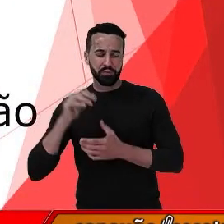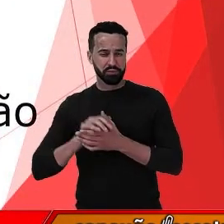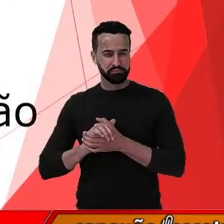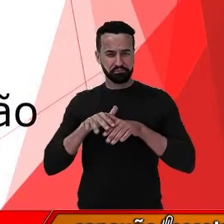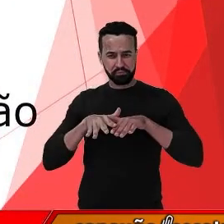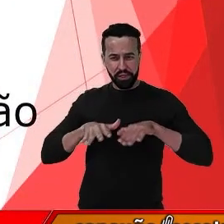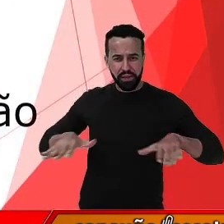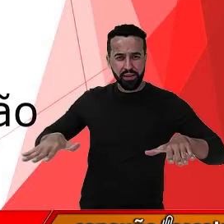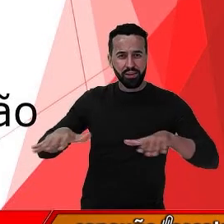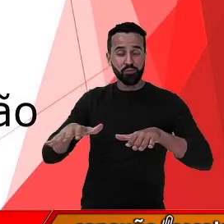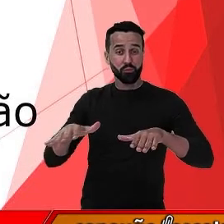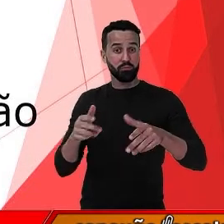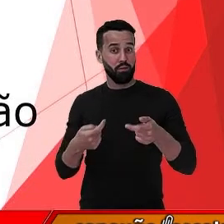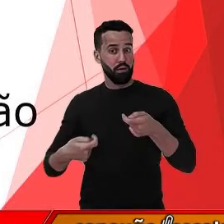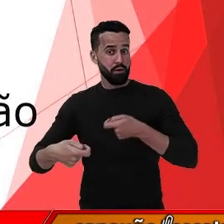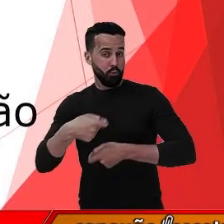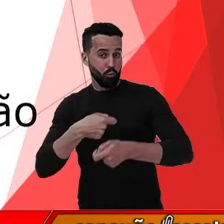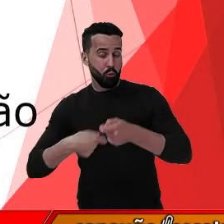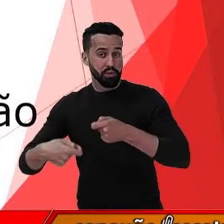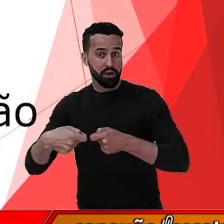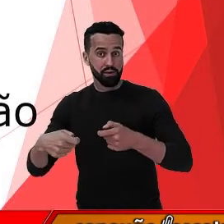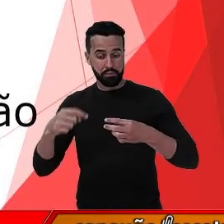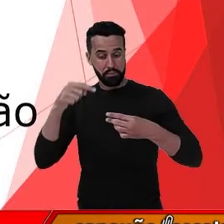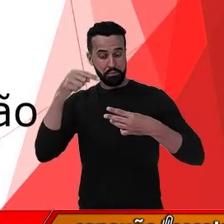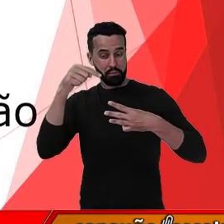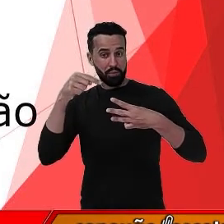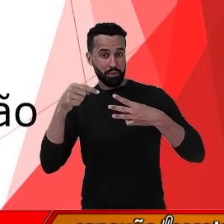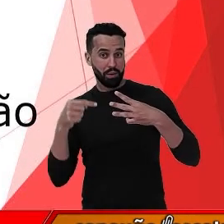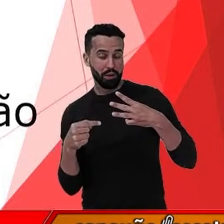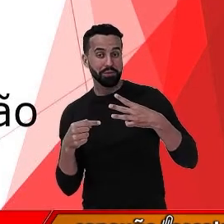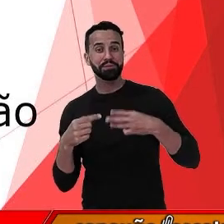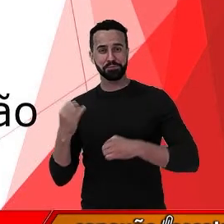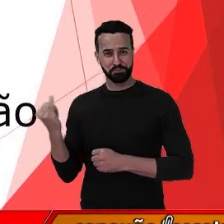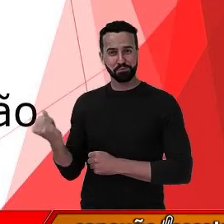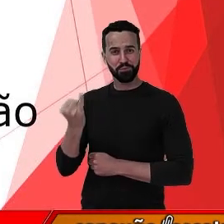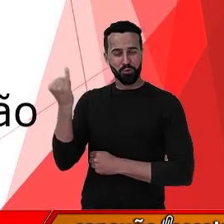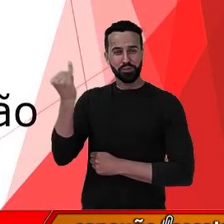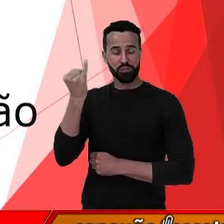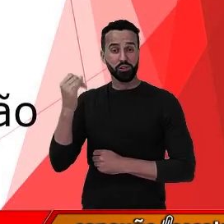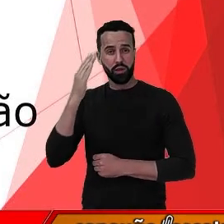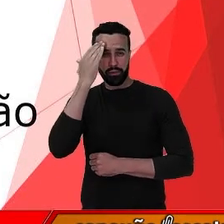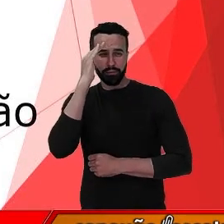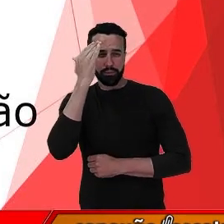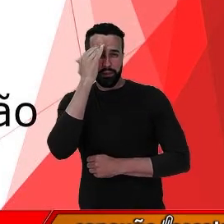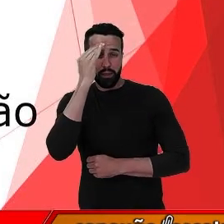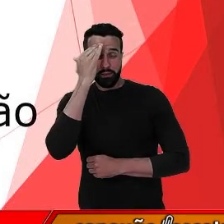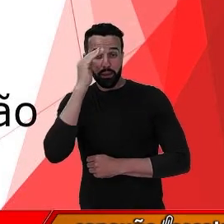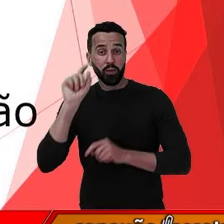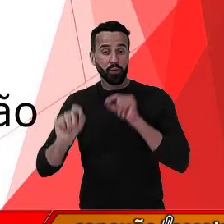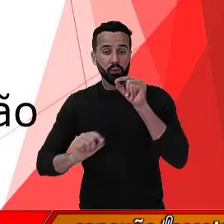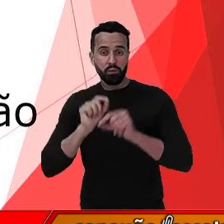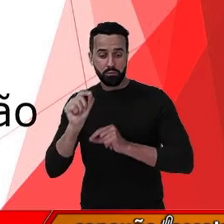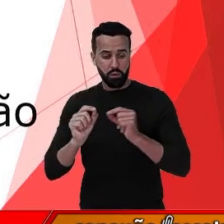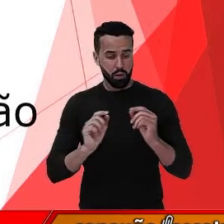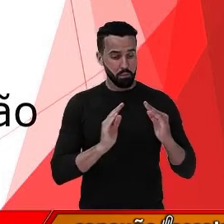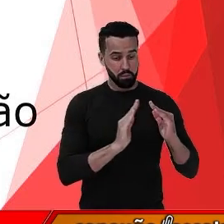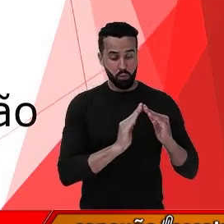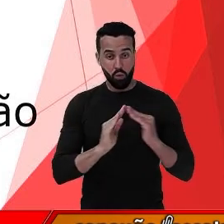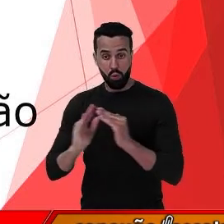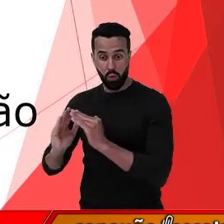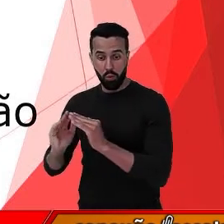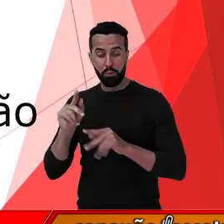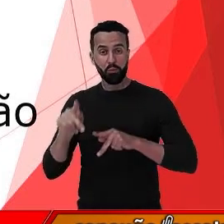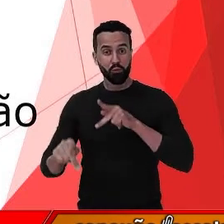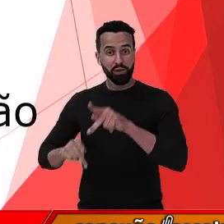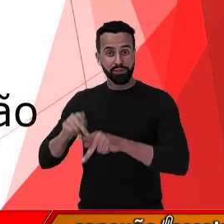relevo, economia, são fundamentais para que a gente consiga entender a distribuição da população pelo